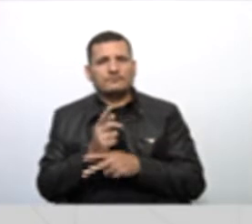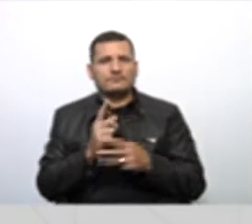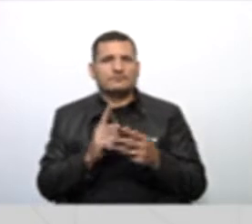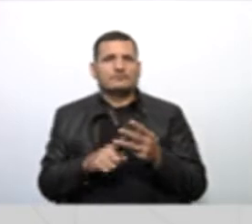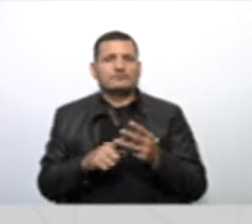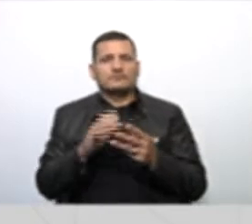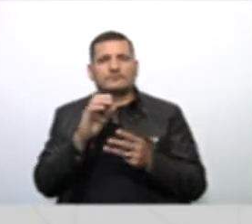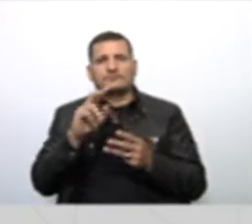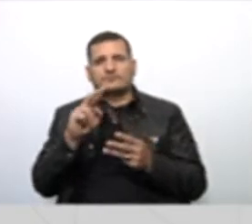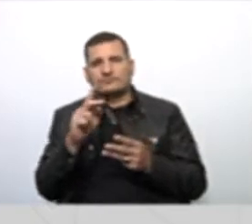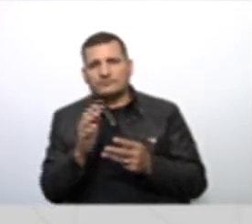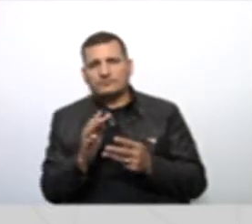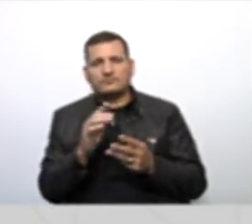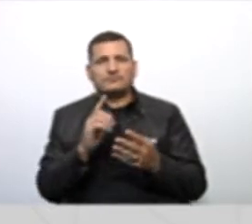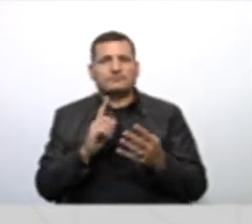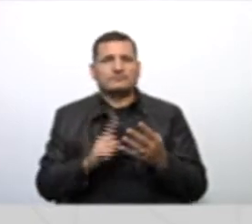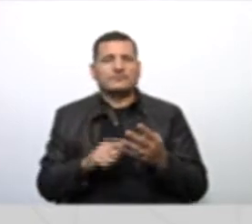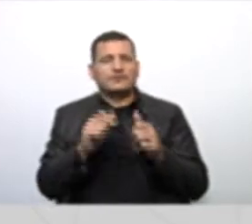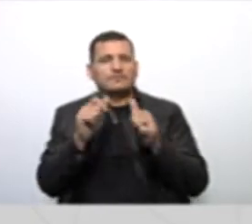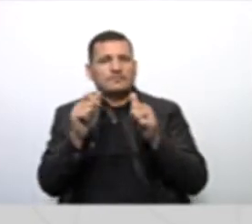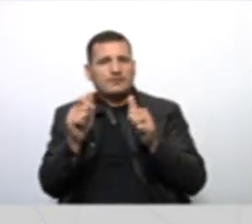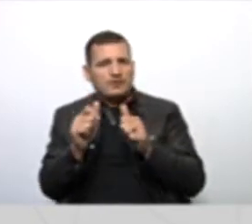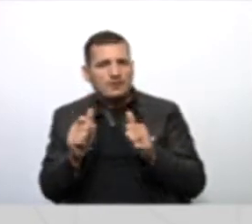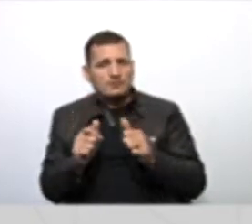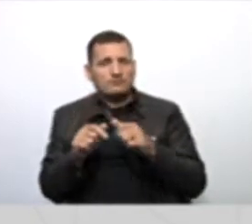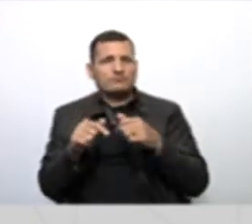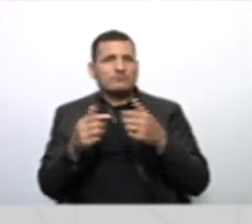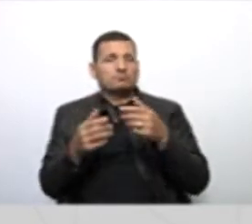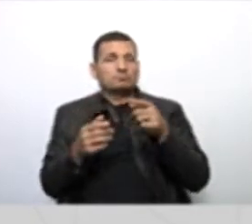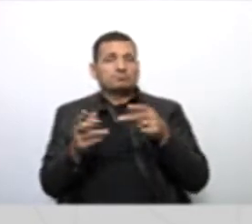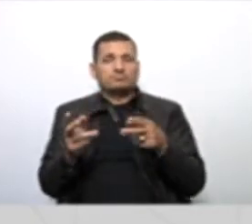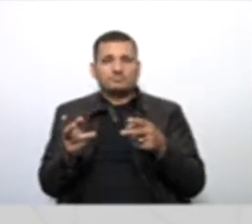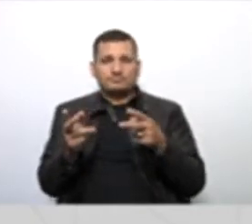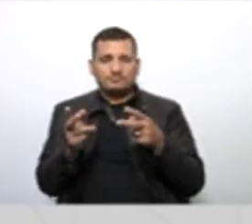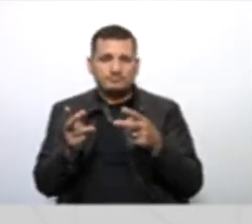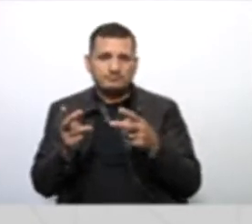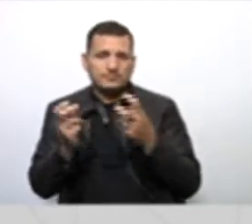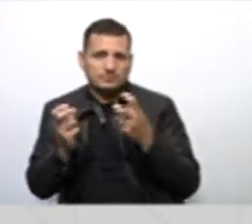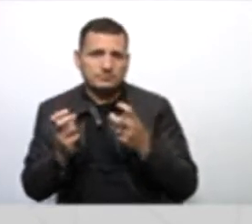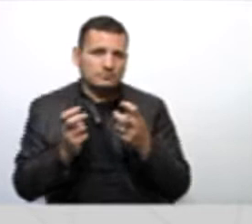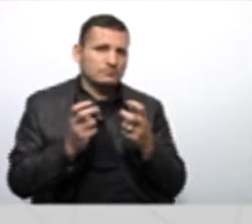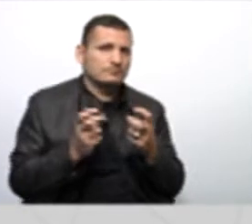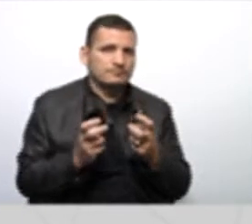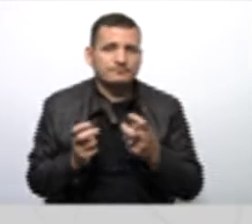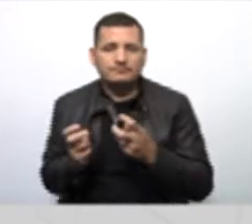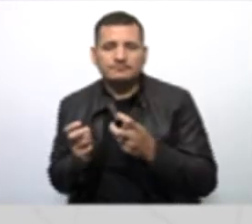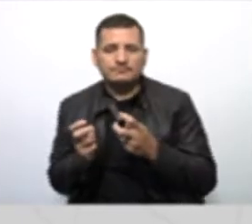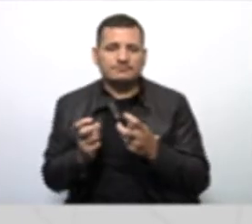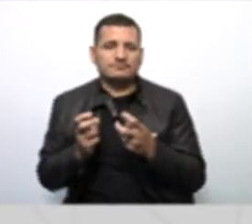qualidade muito superior ao atual. Então, você pode perceber, você que já é um pouco mais